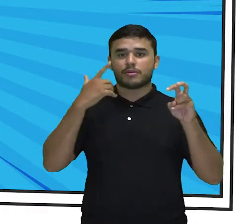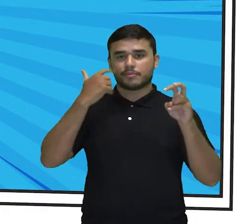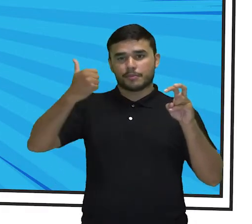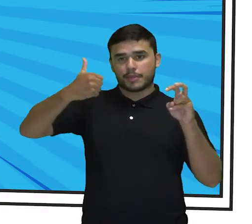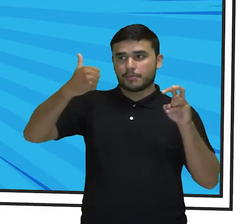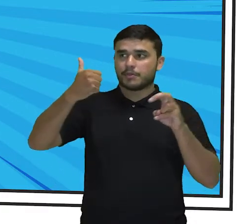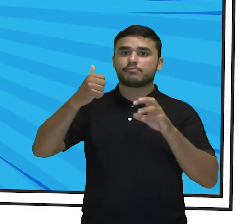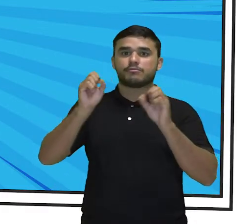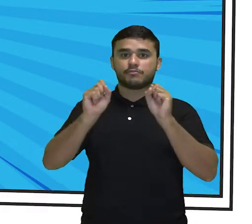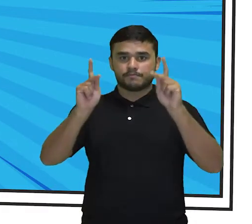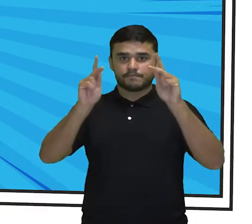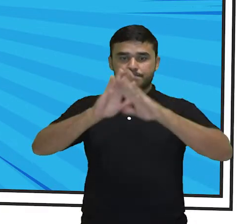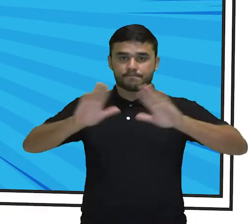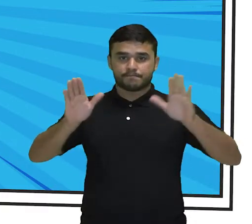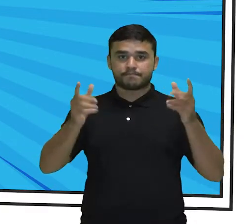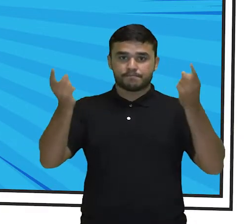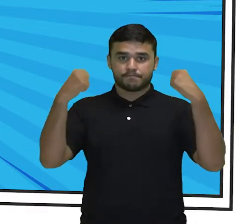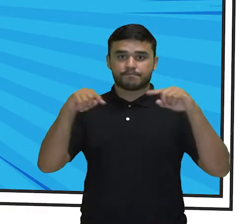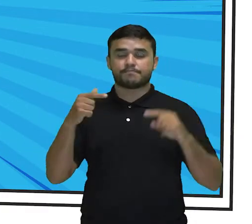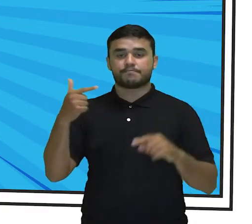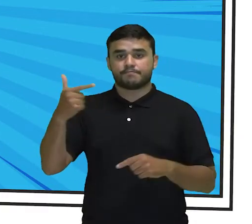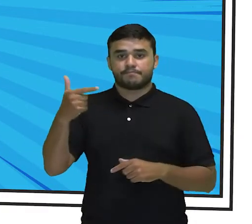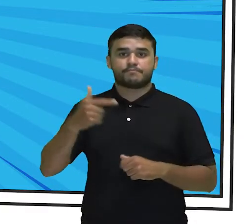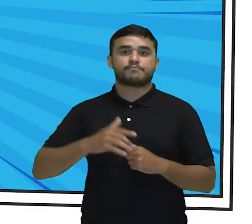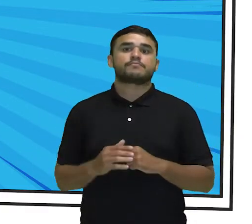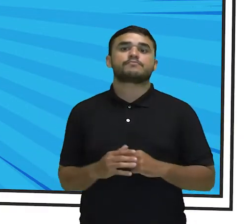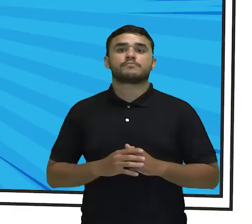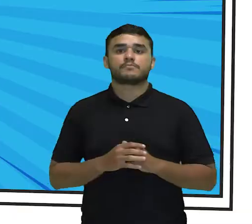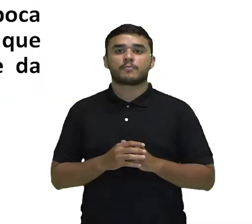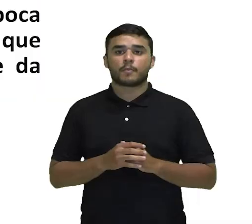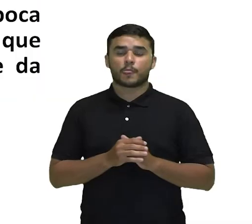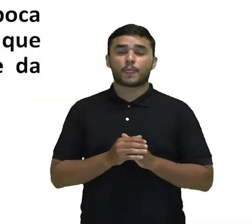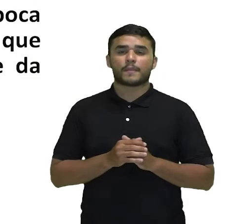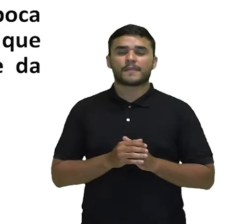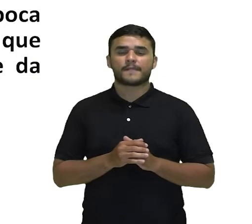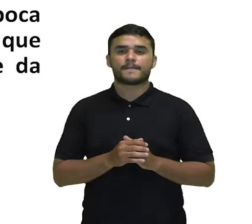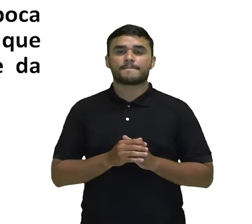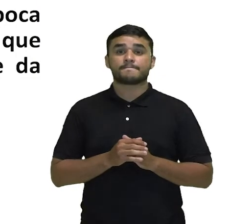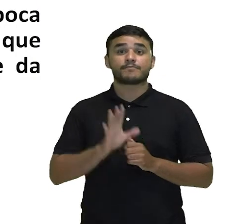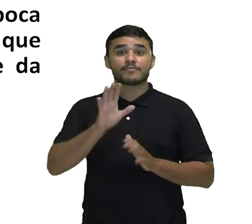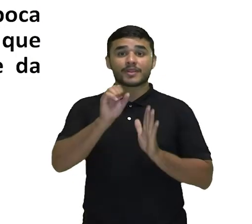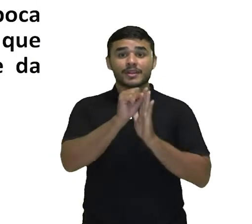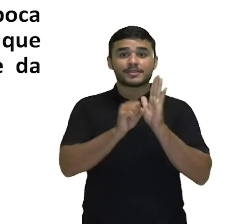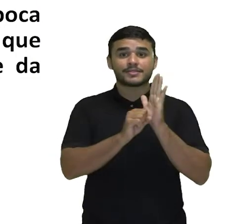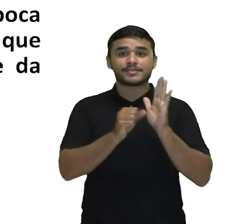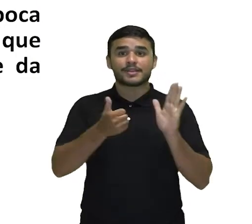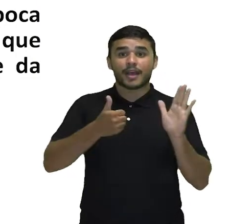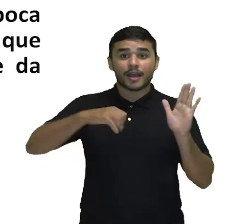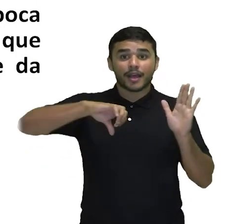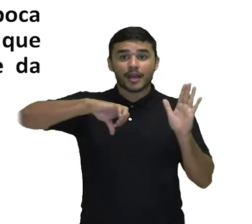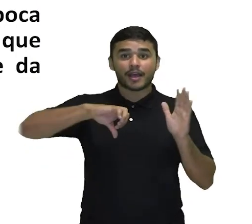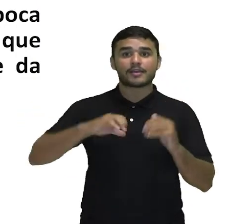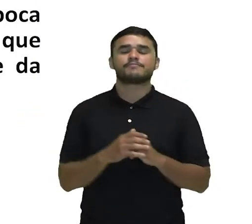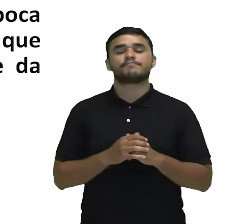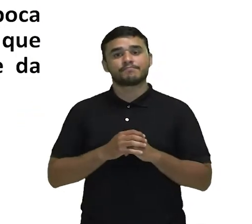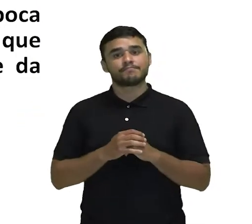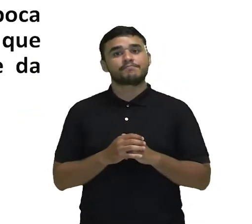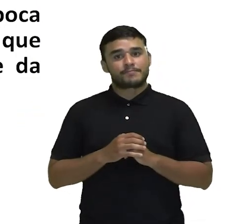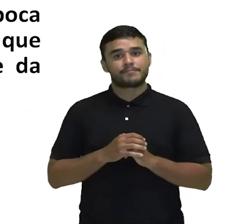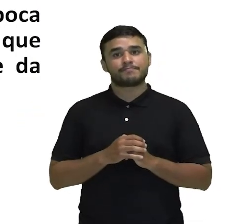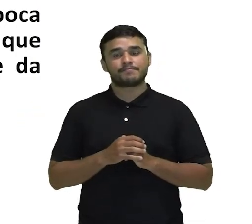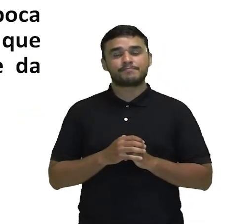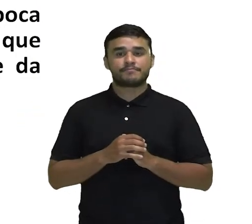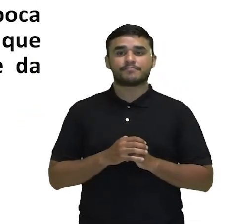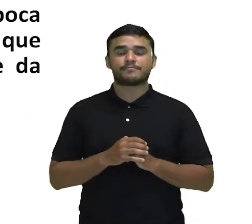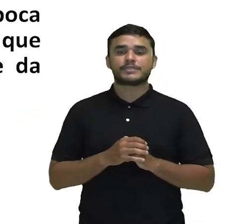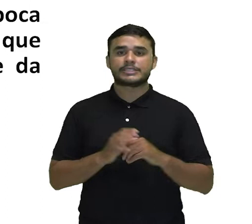feitas. Vamos para o segundo tópico? Vamos para o século XIX. Poxa,